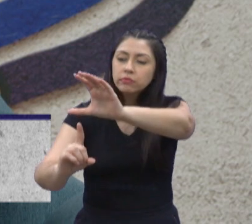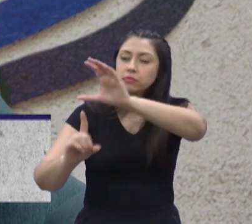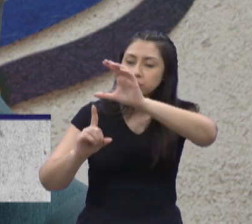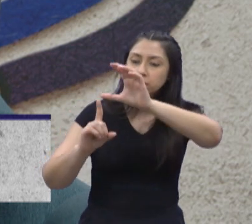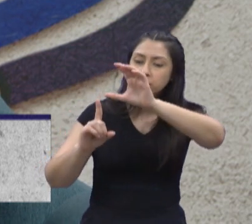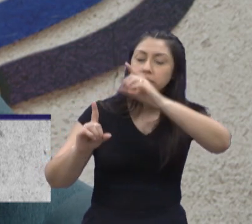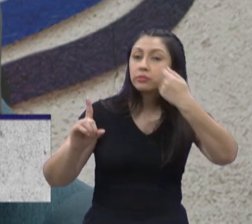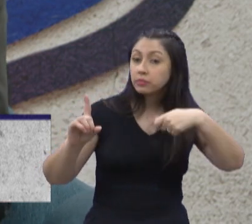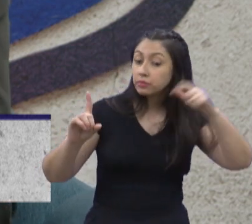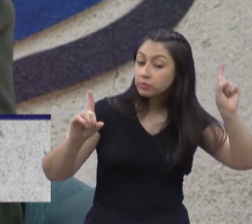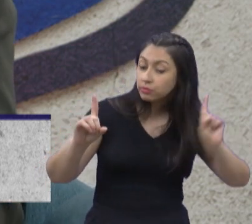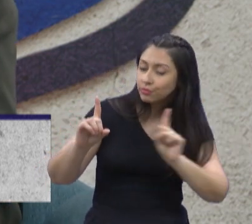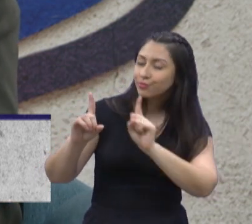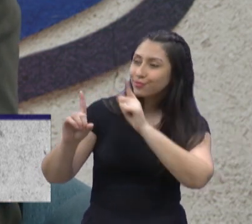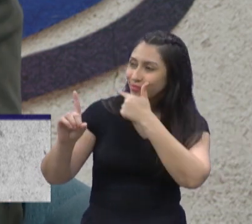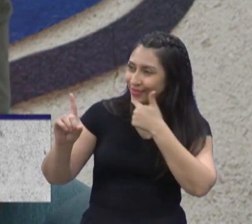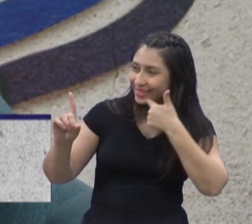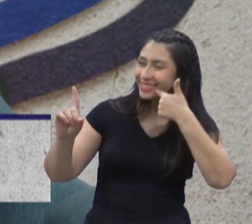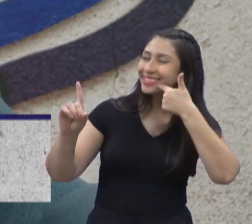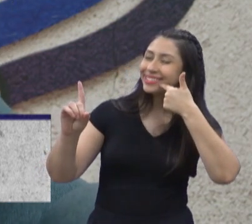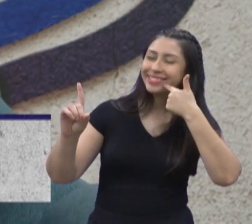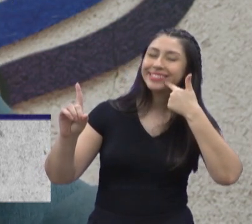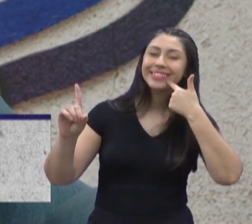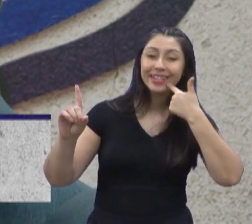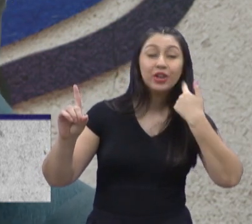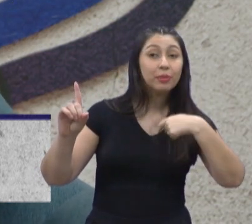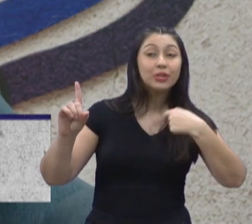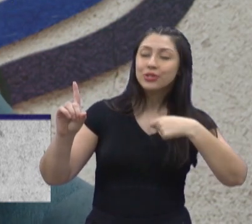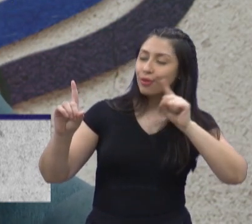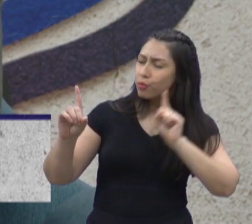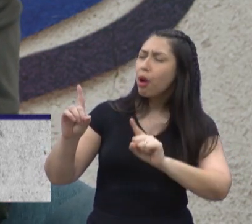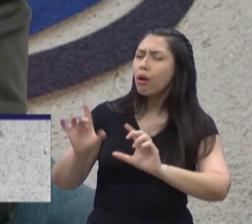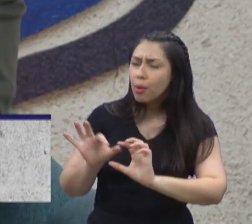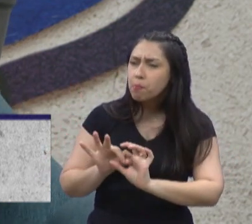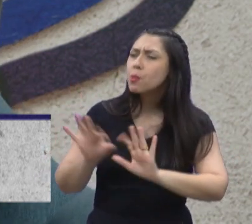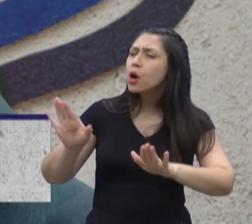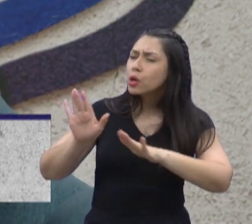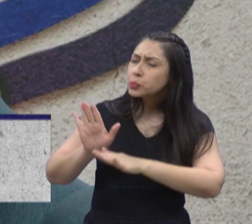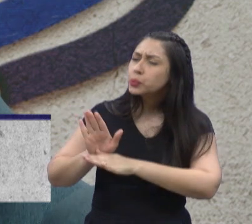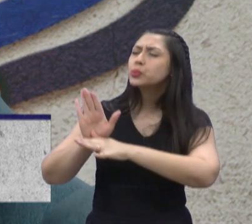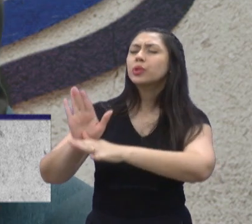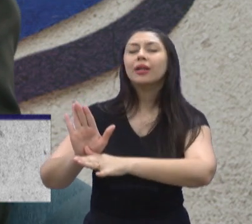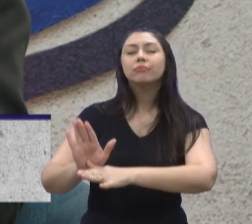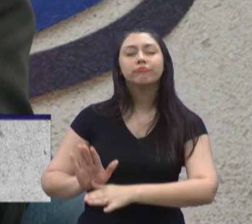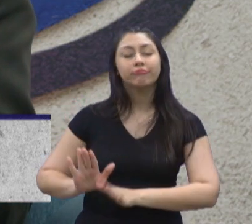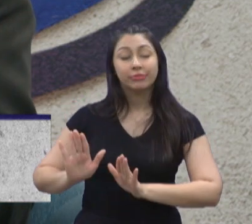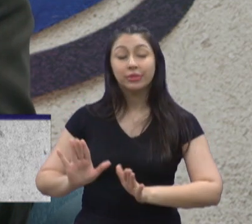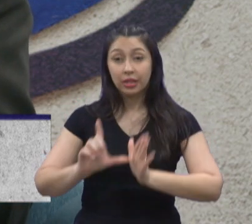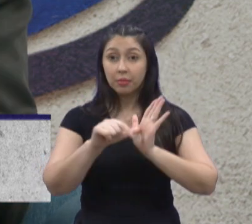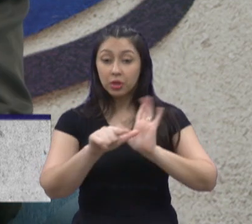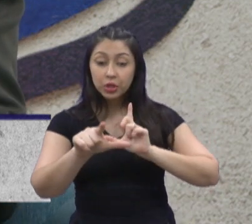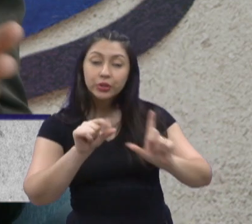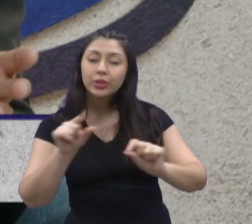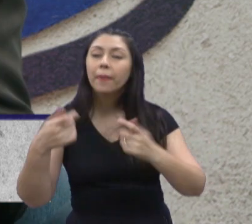tenho que atendê-lo com um sorriso, eu tenho que estar à disposição, eu tenho que ajudá-lo. Depois que ele escolheu, eu tenho que